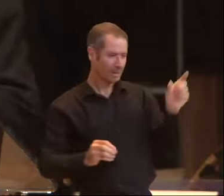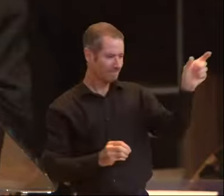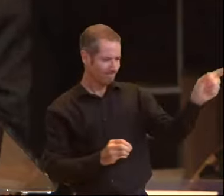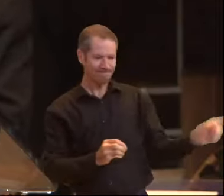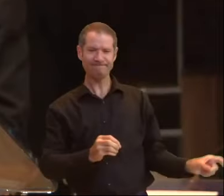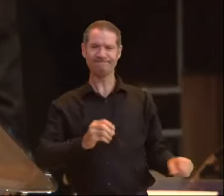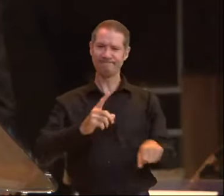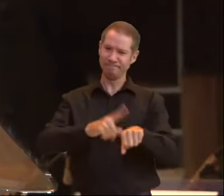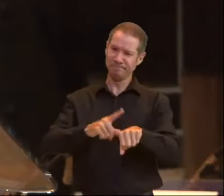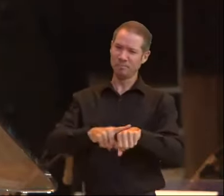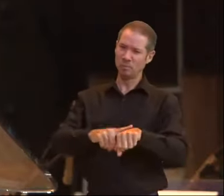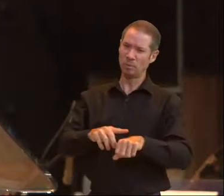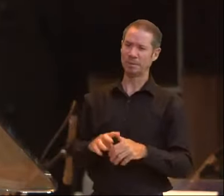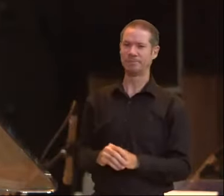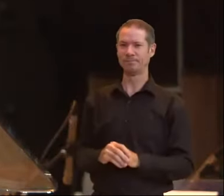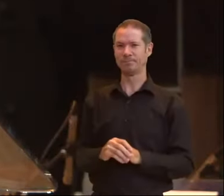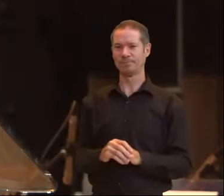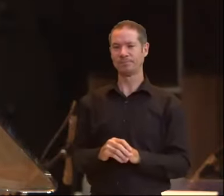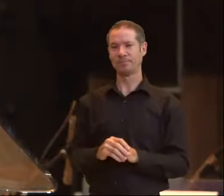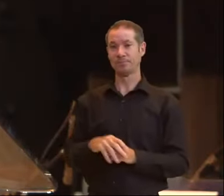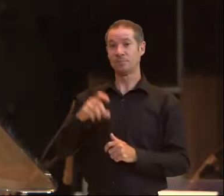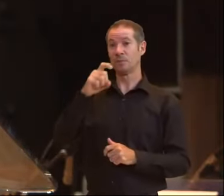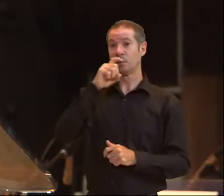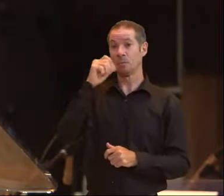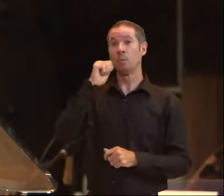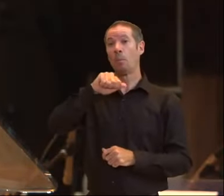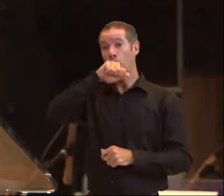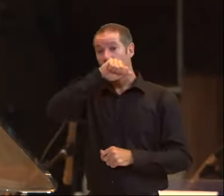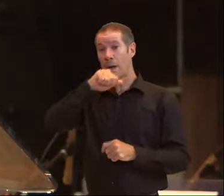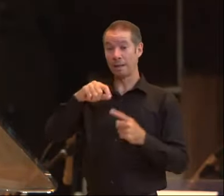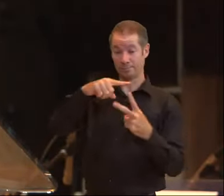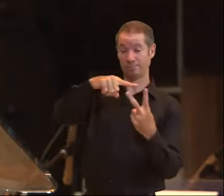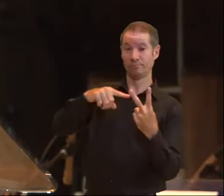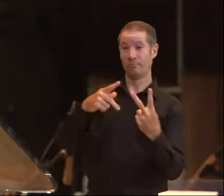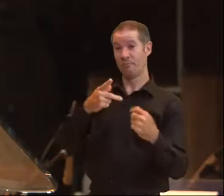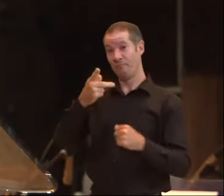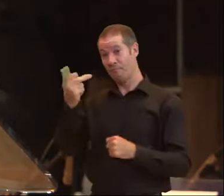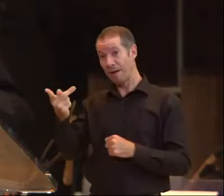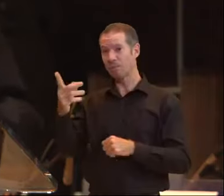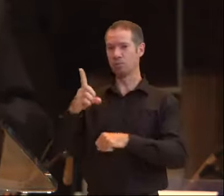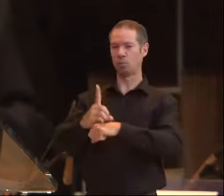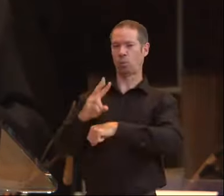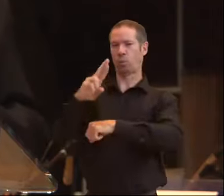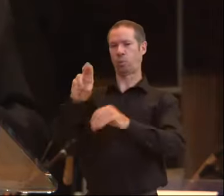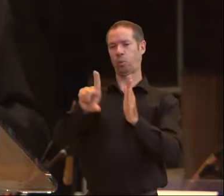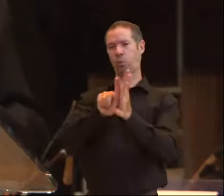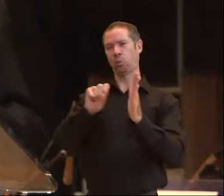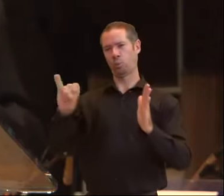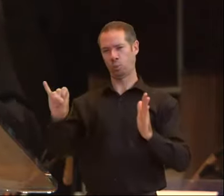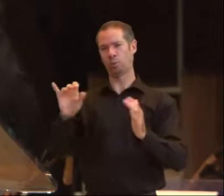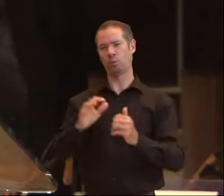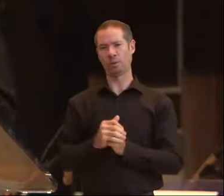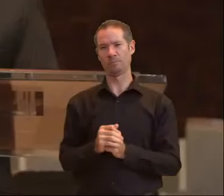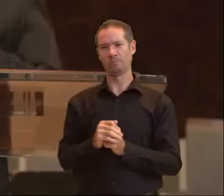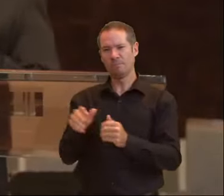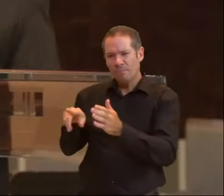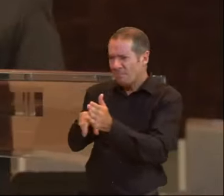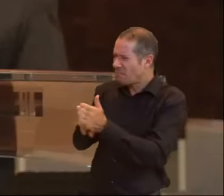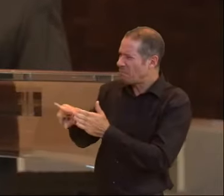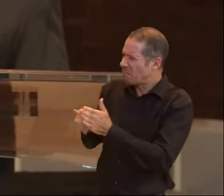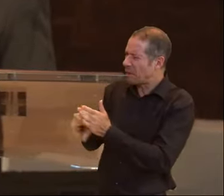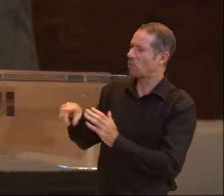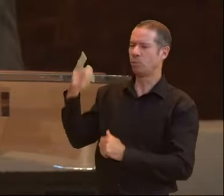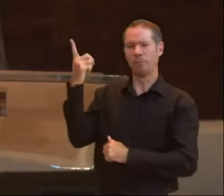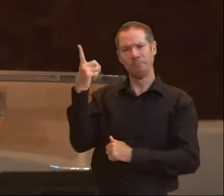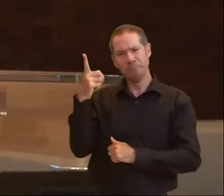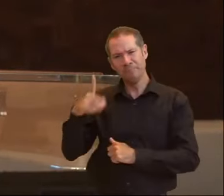momento. E o fato é que aqueles pais falam isso e aqueles doutores da lei perguntam mais